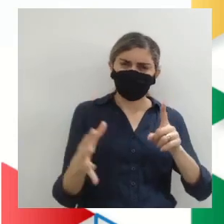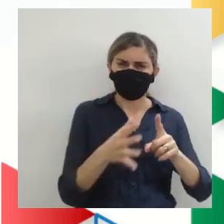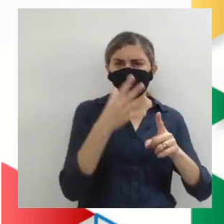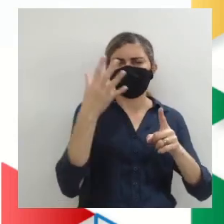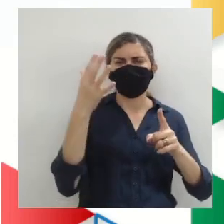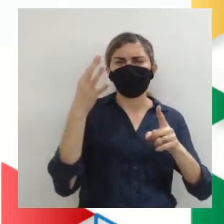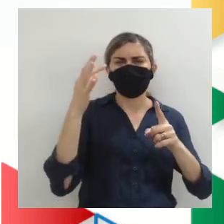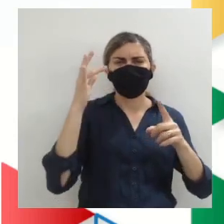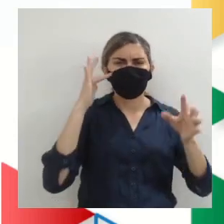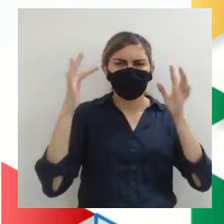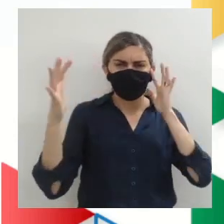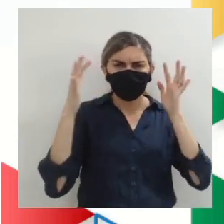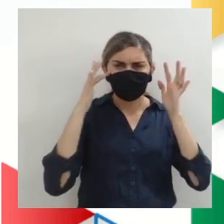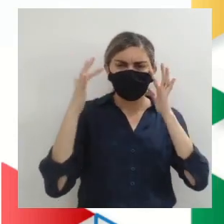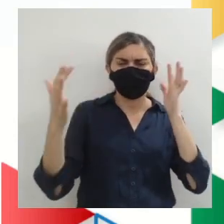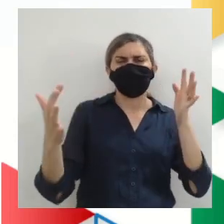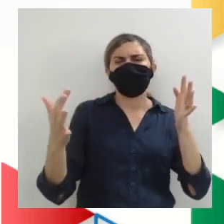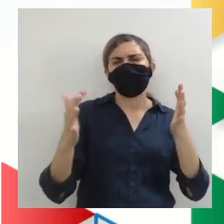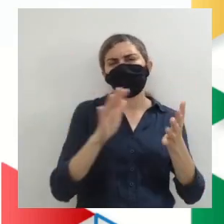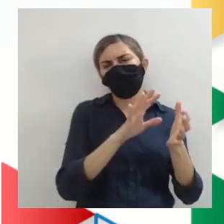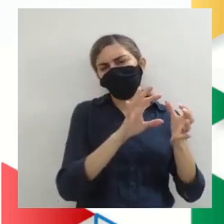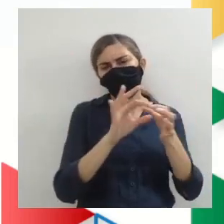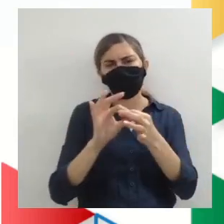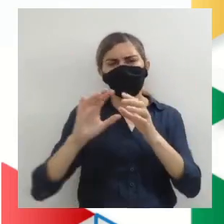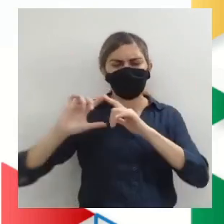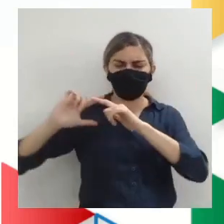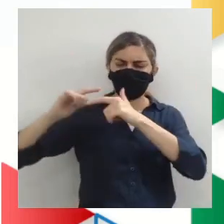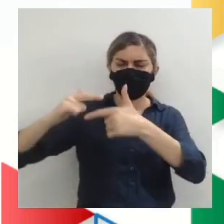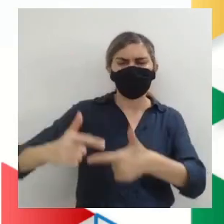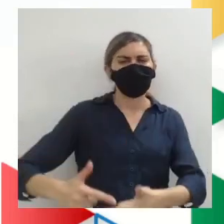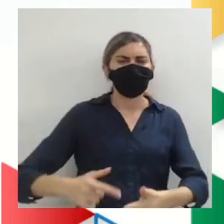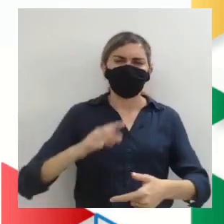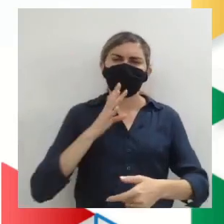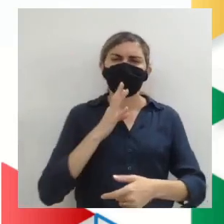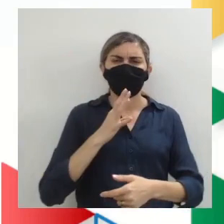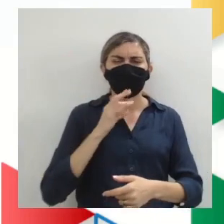filosofia, principalmente na tradição conhecida por nós como que